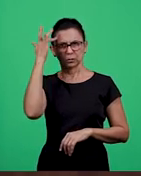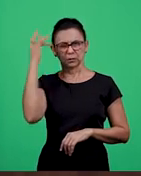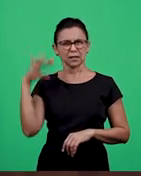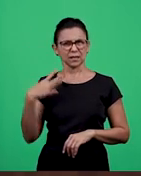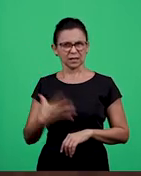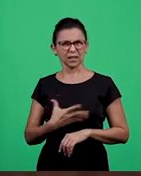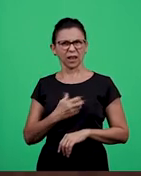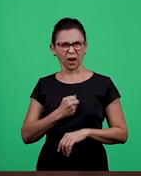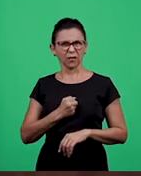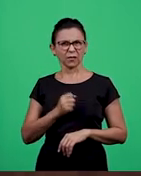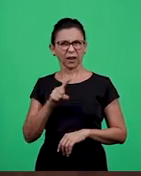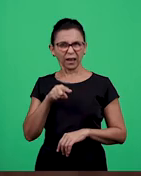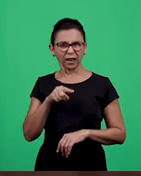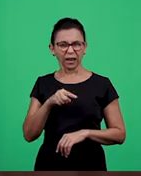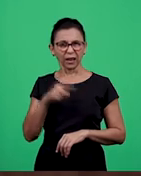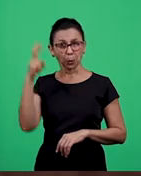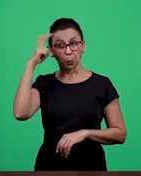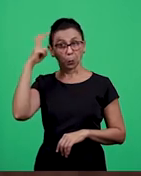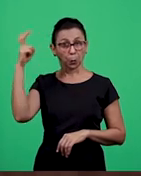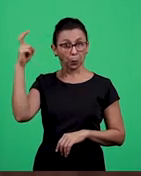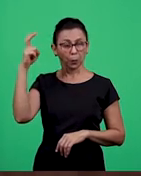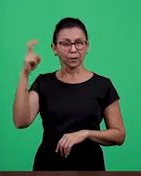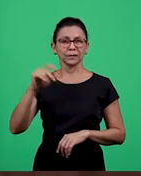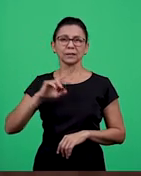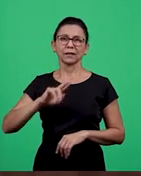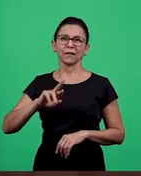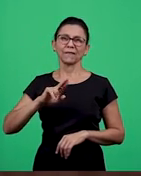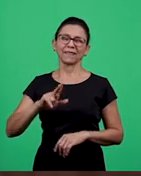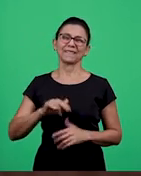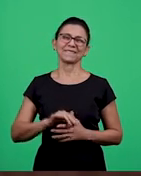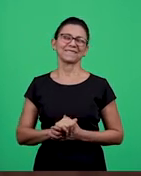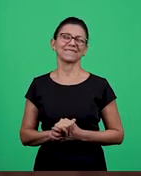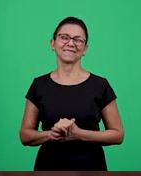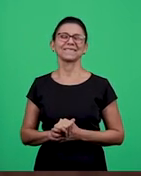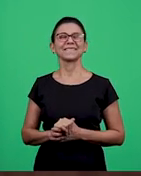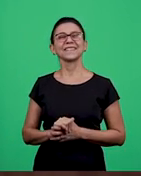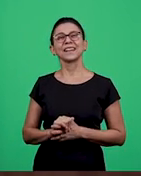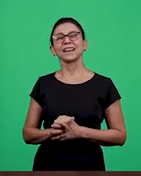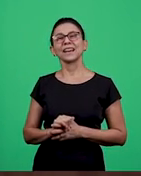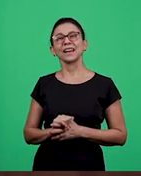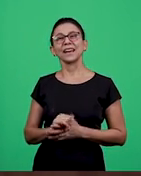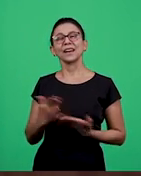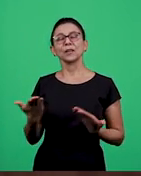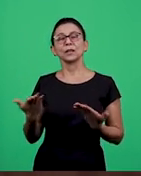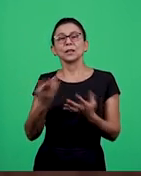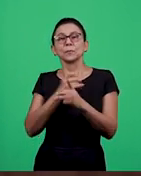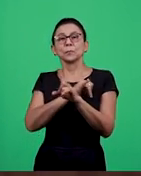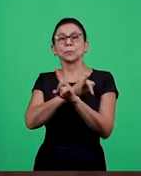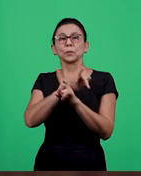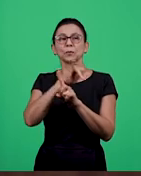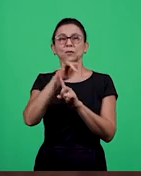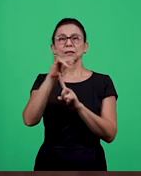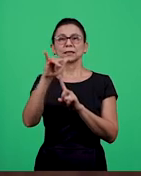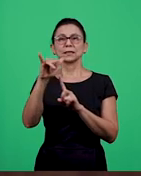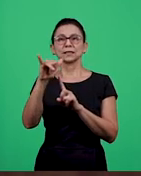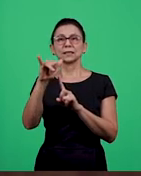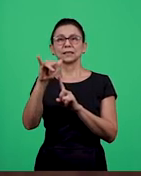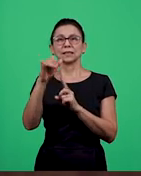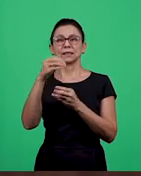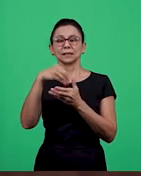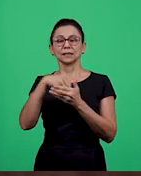que salva o homem é o mistério profético contido na Bíblia,